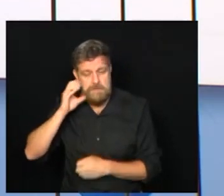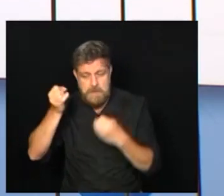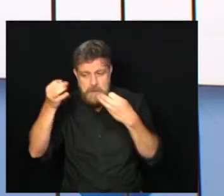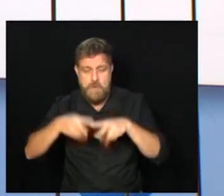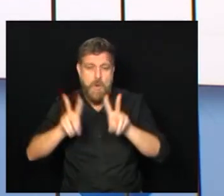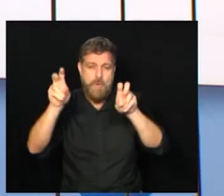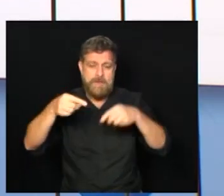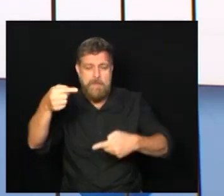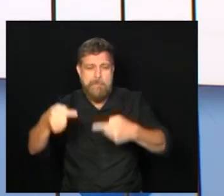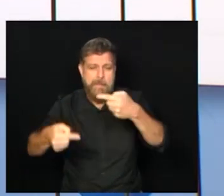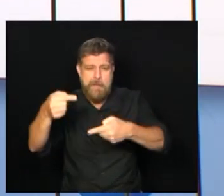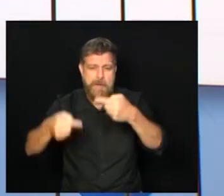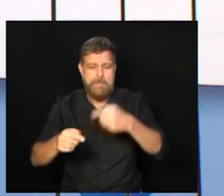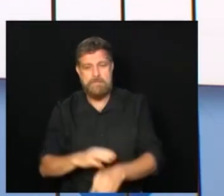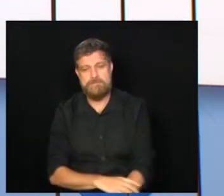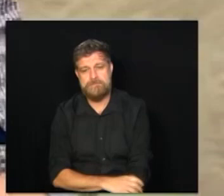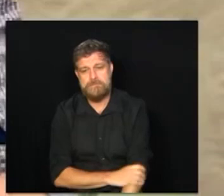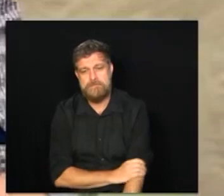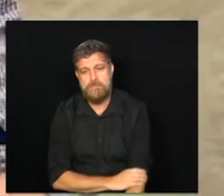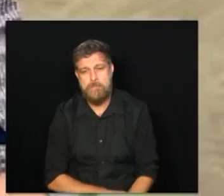temas debatidos.